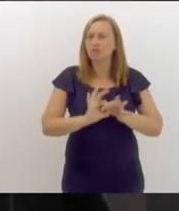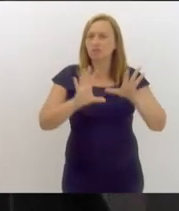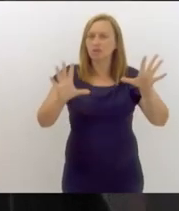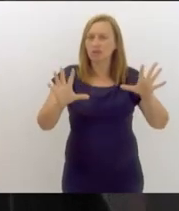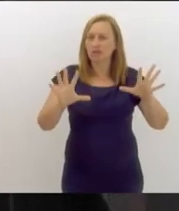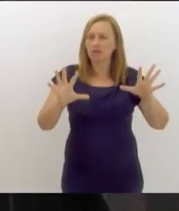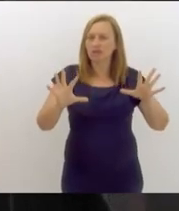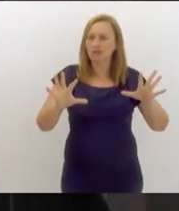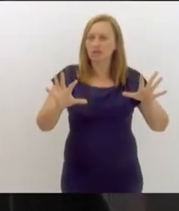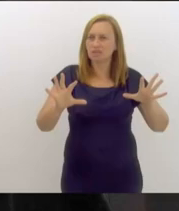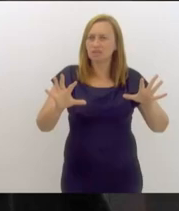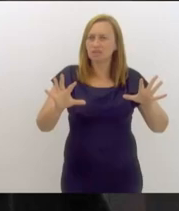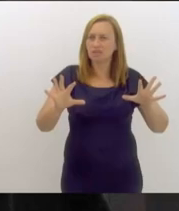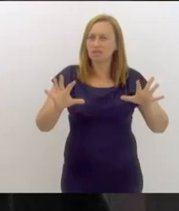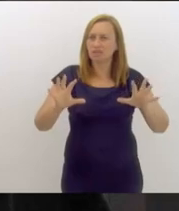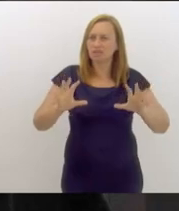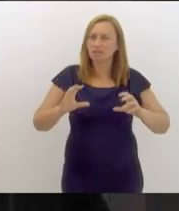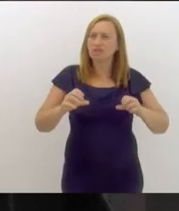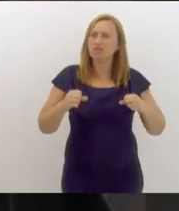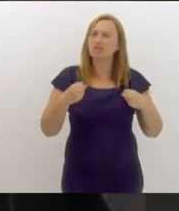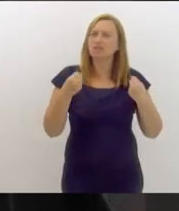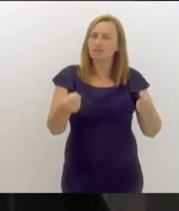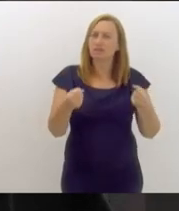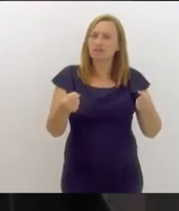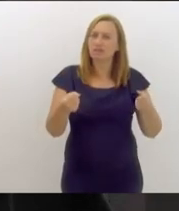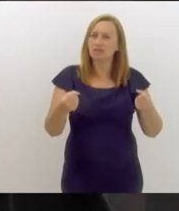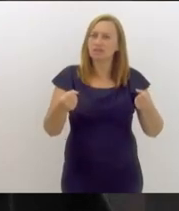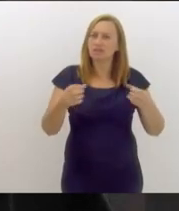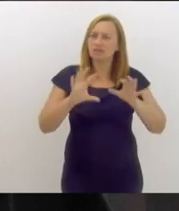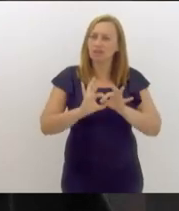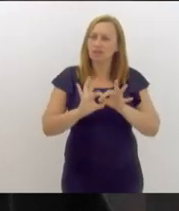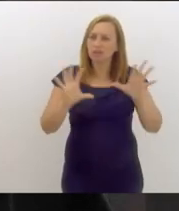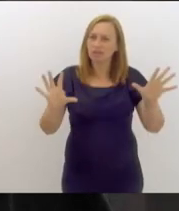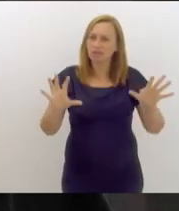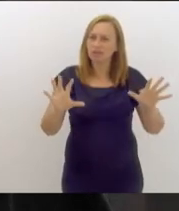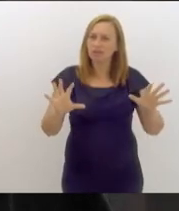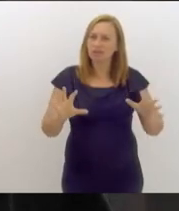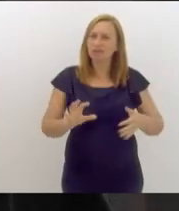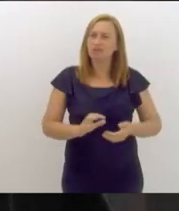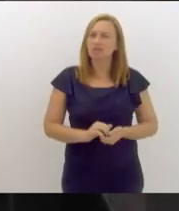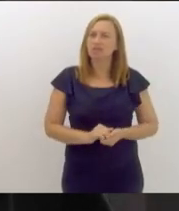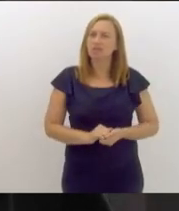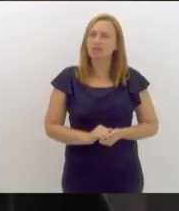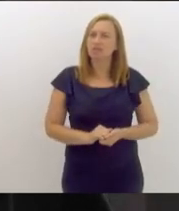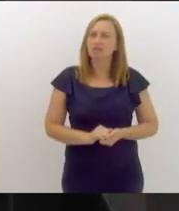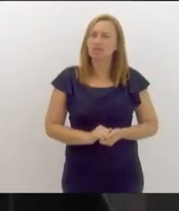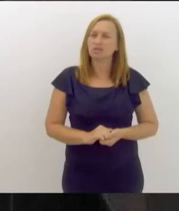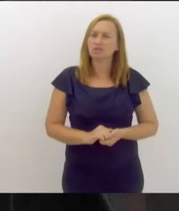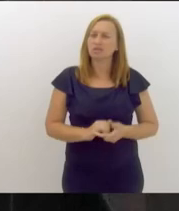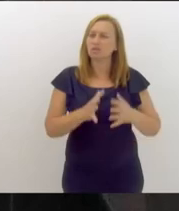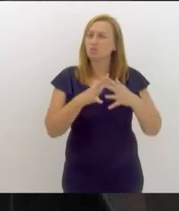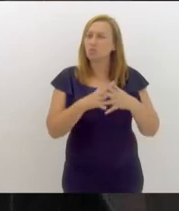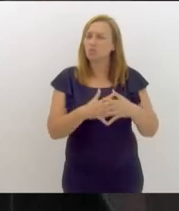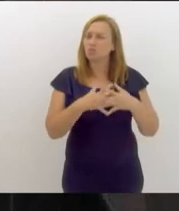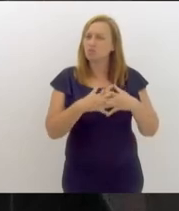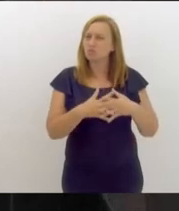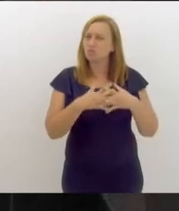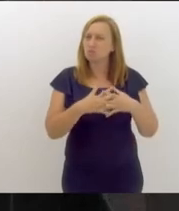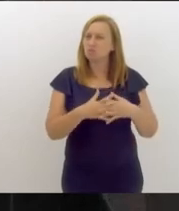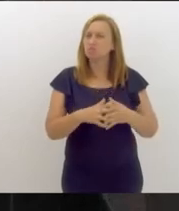e em defesa da Liberdade foram confundidos